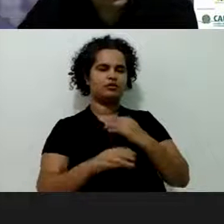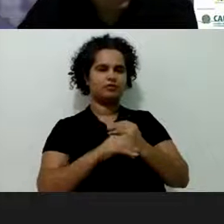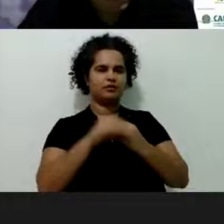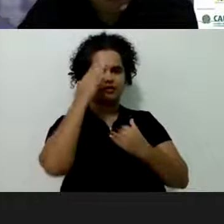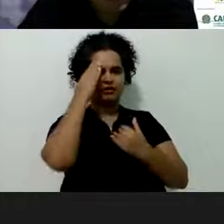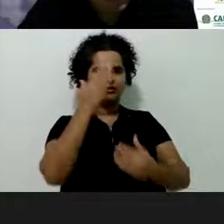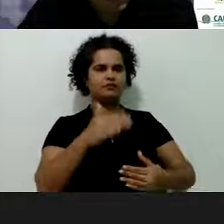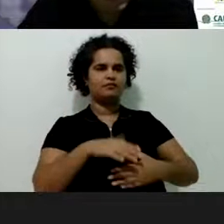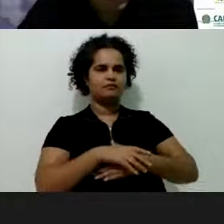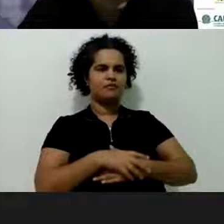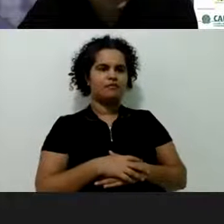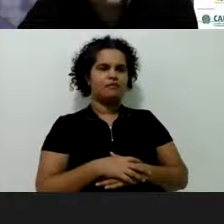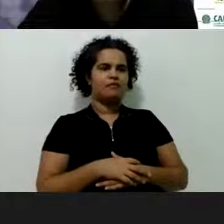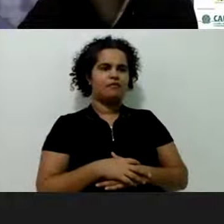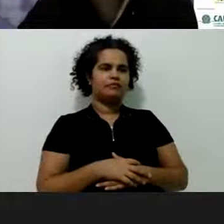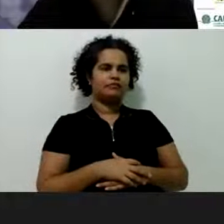Obrigada a você.